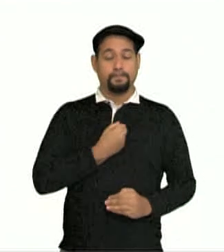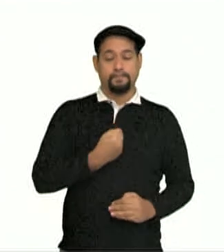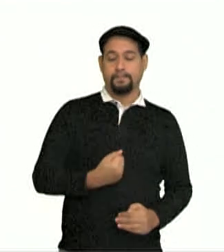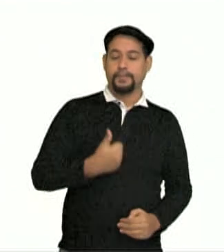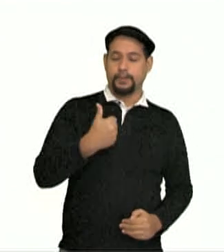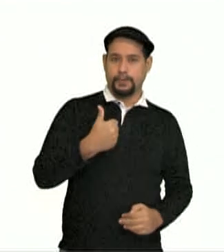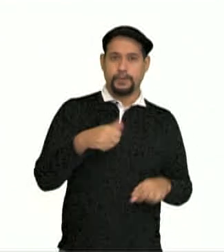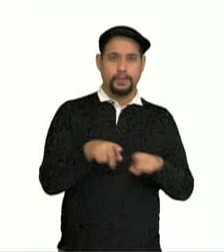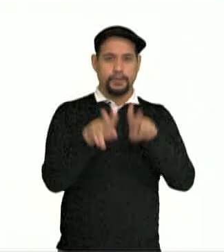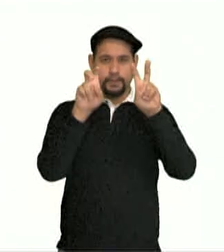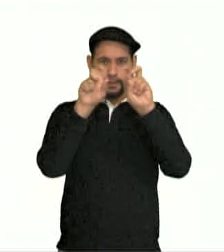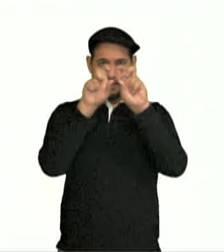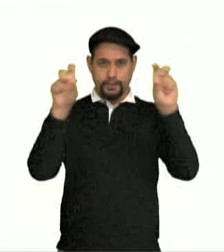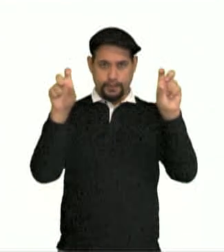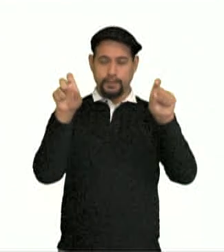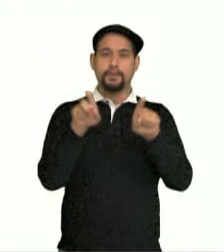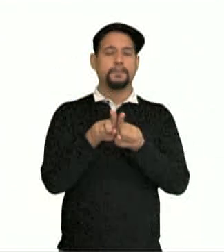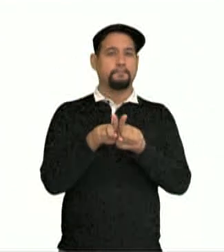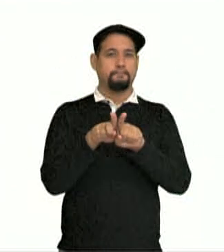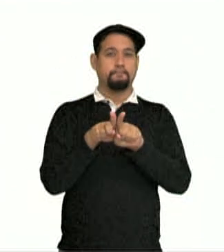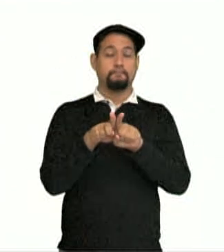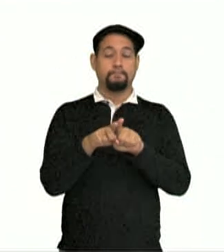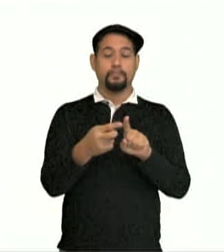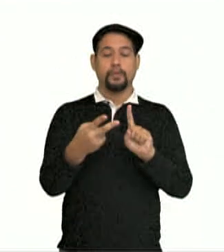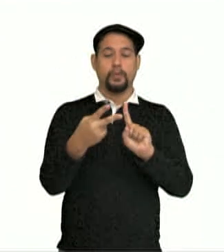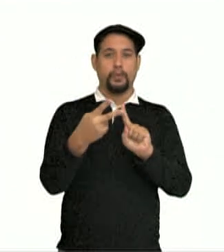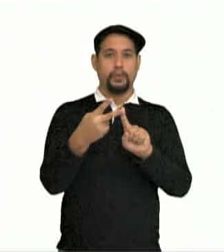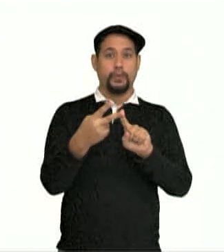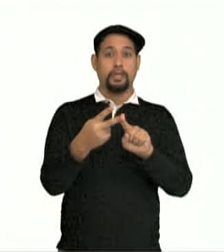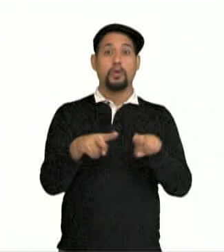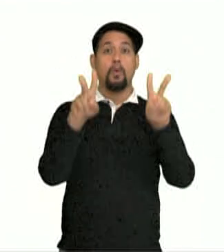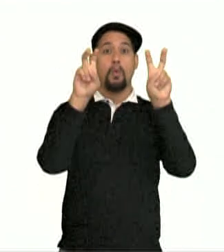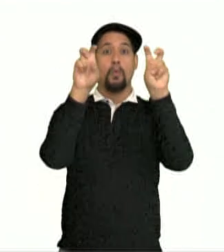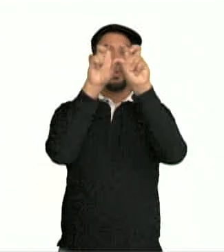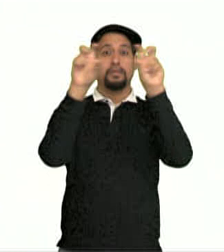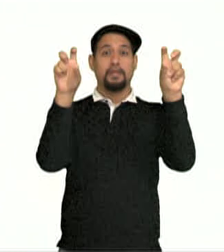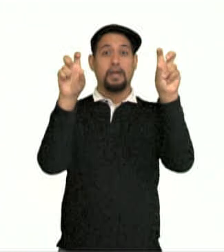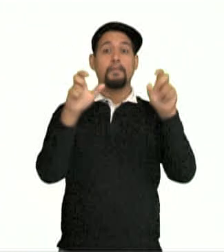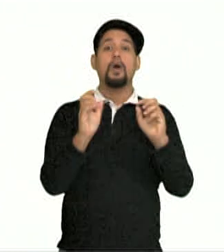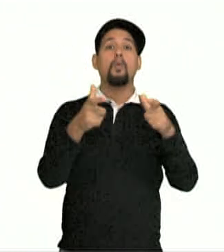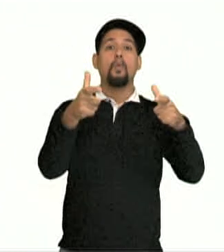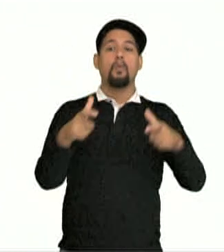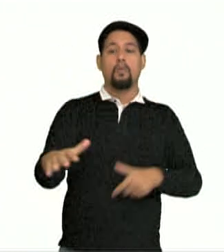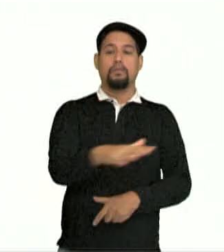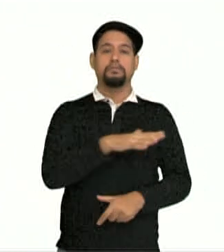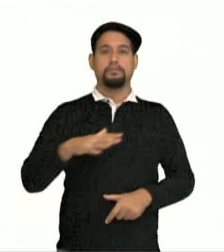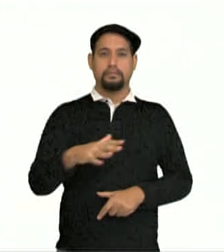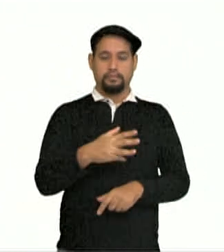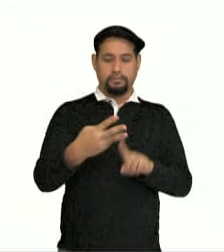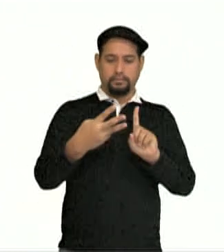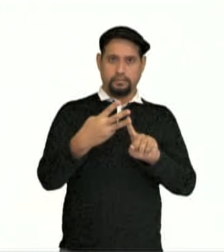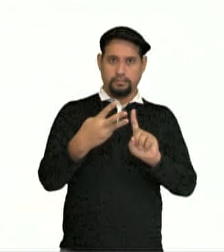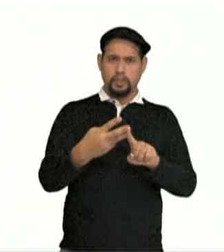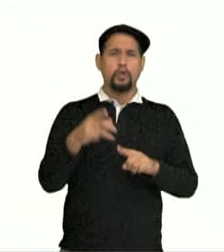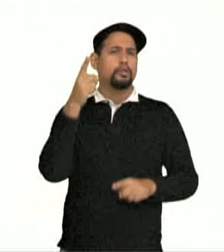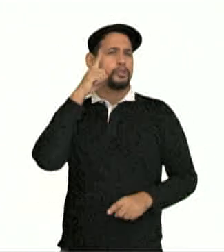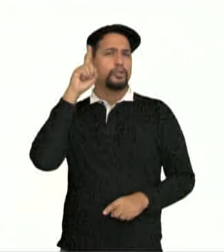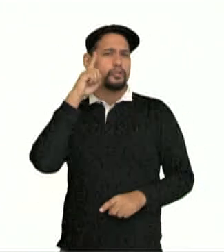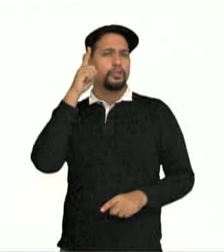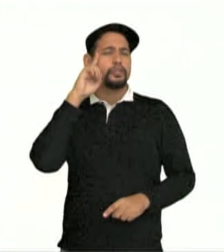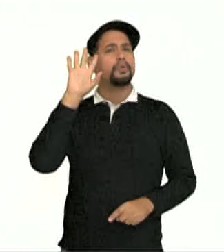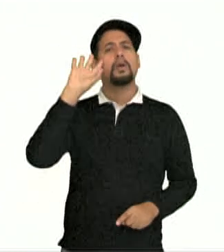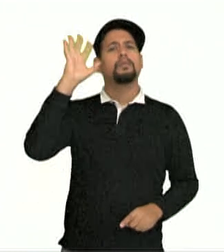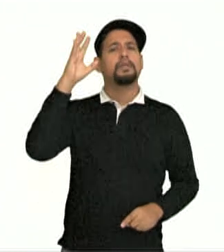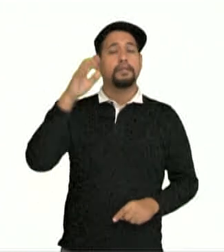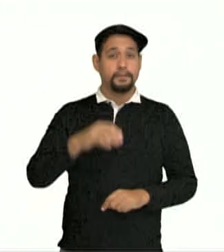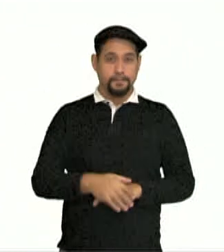o título e o autor, com 2, tema, assunto e cenário, com 3, situação do cotidiano